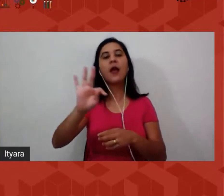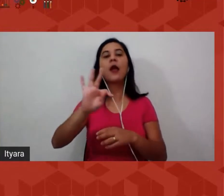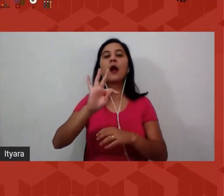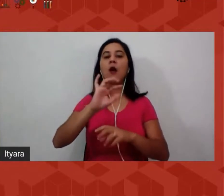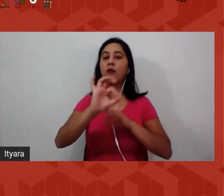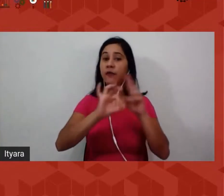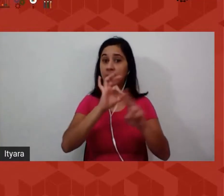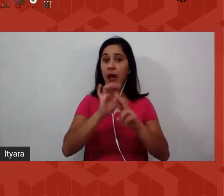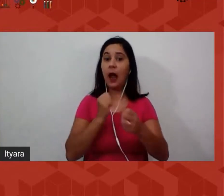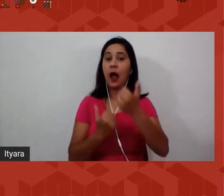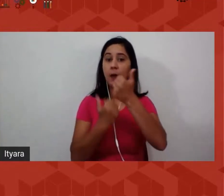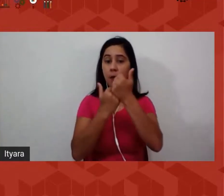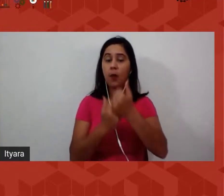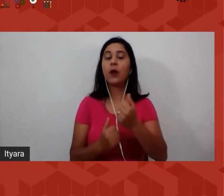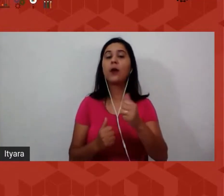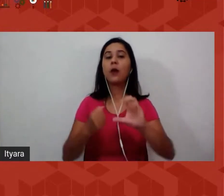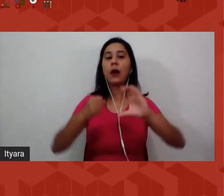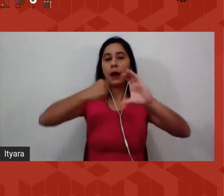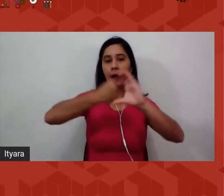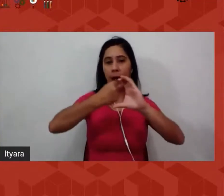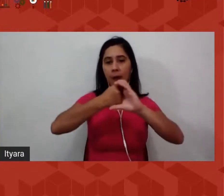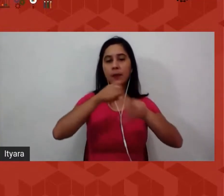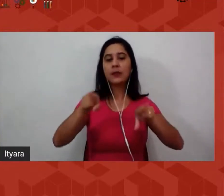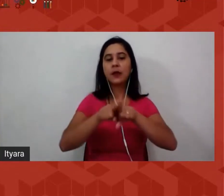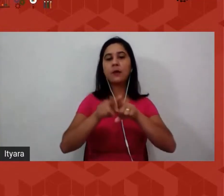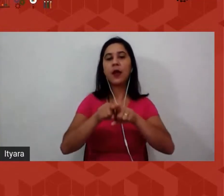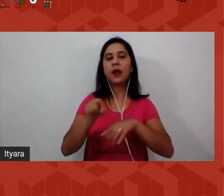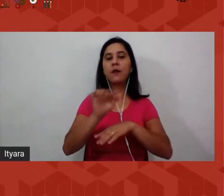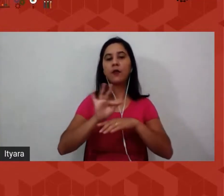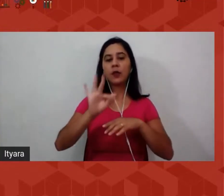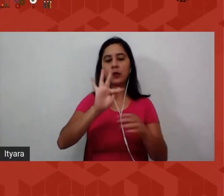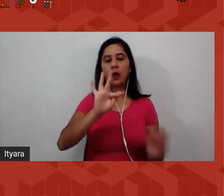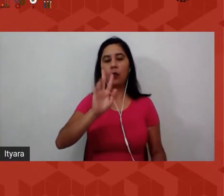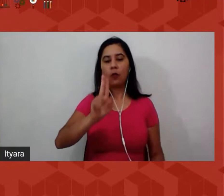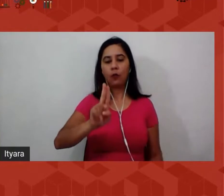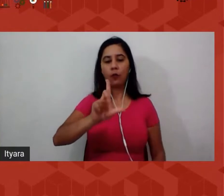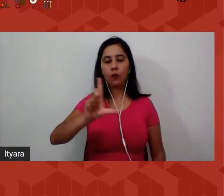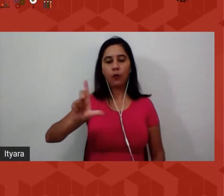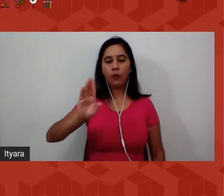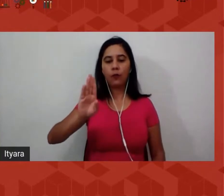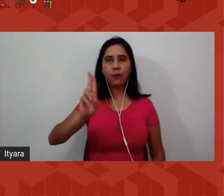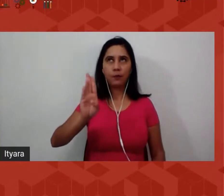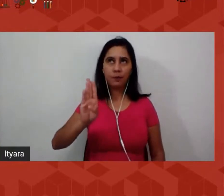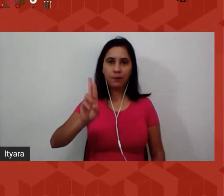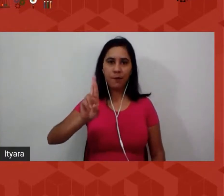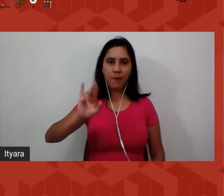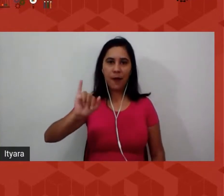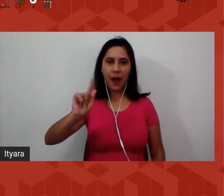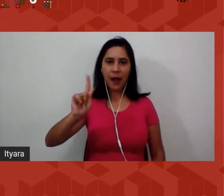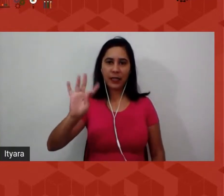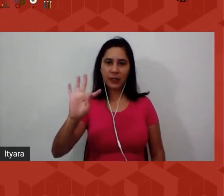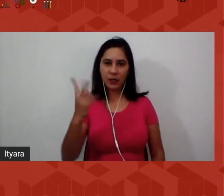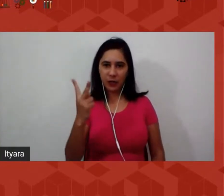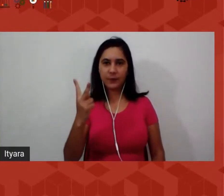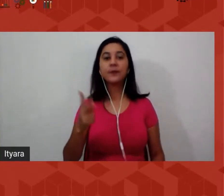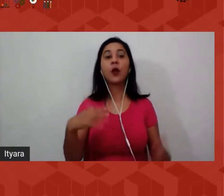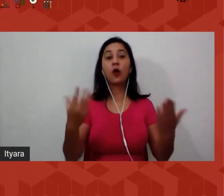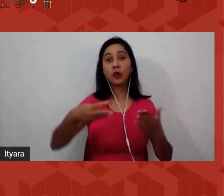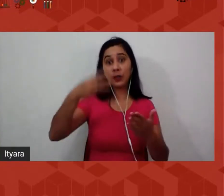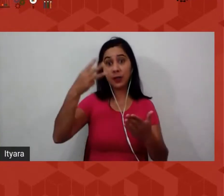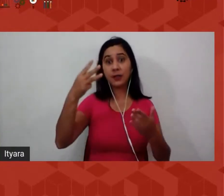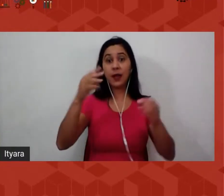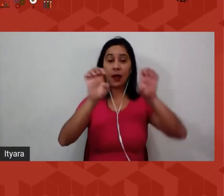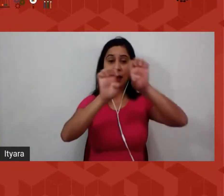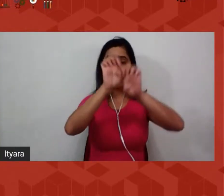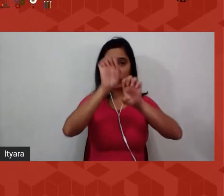e Fundação Fulbright. Nesse terceiro dia de evento, teremos o módulo 3 com o tema Infraestrutura